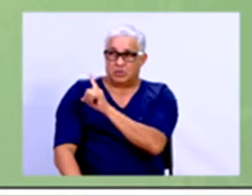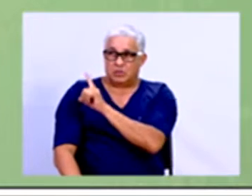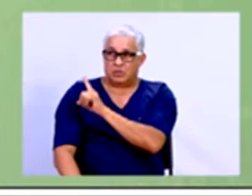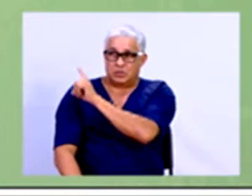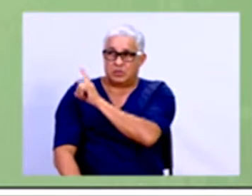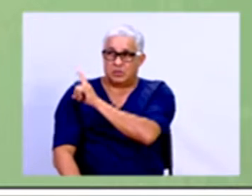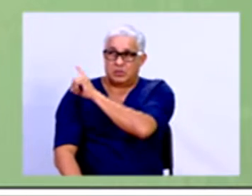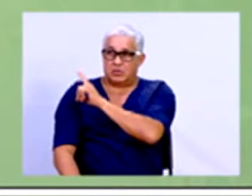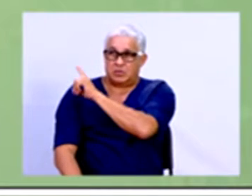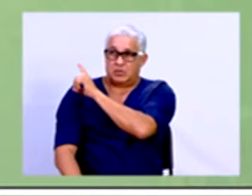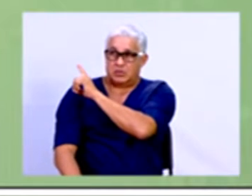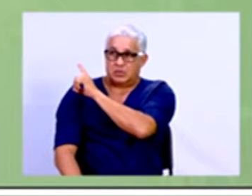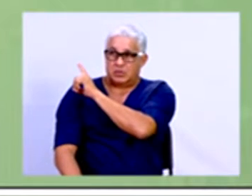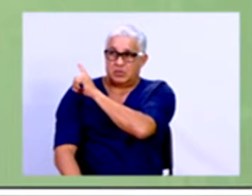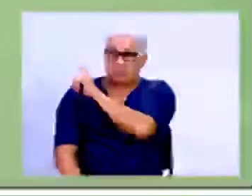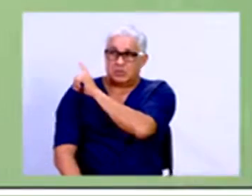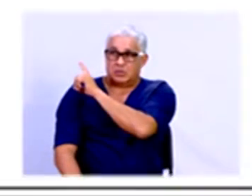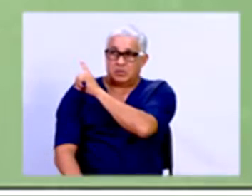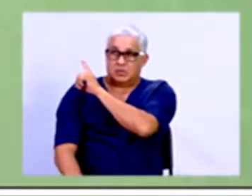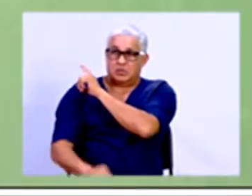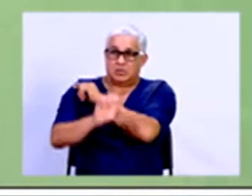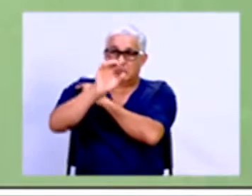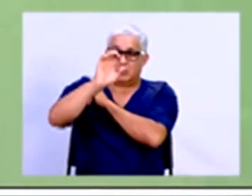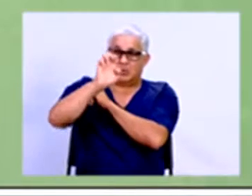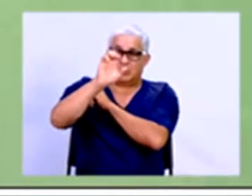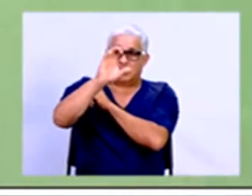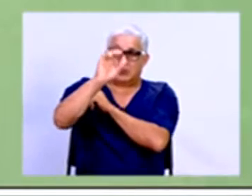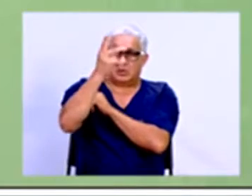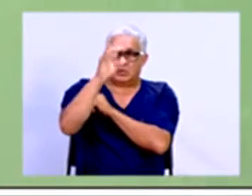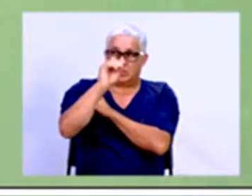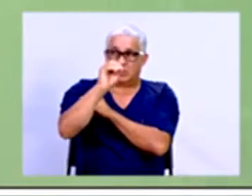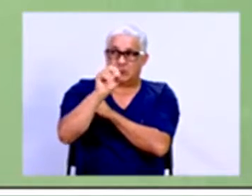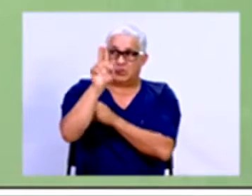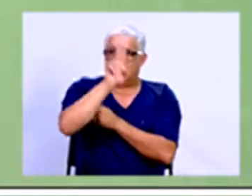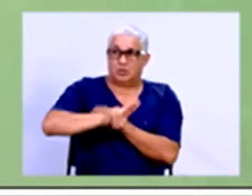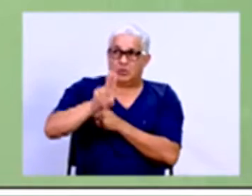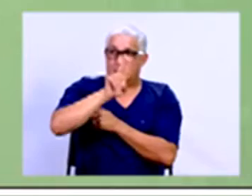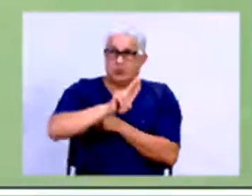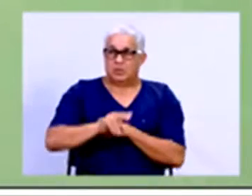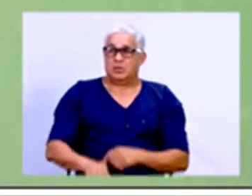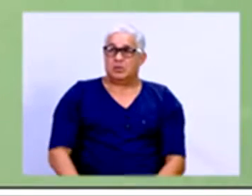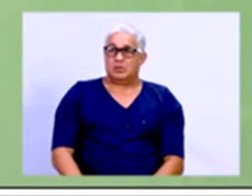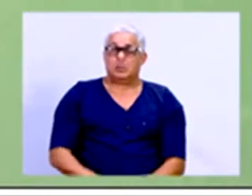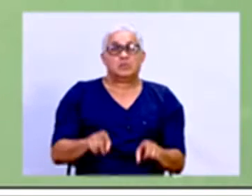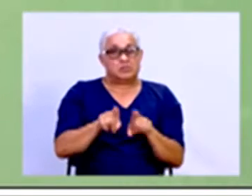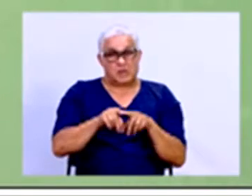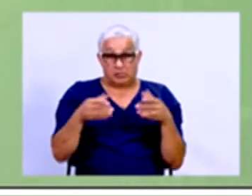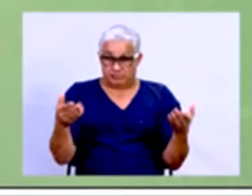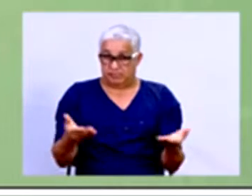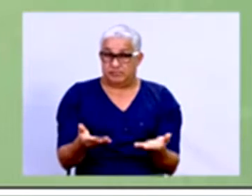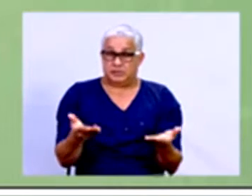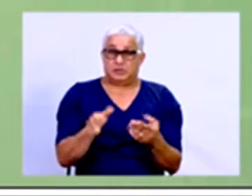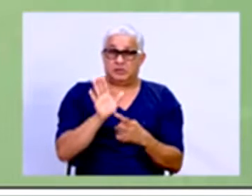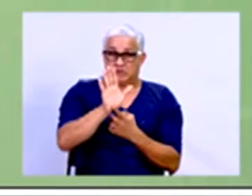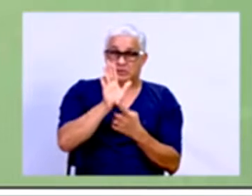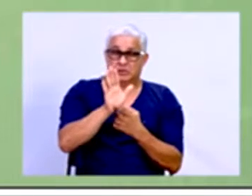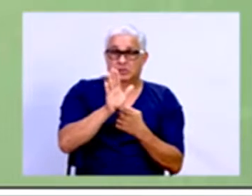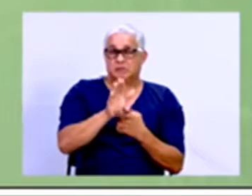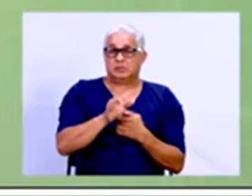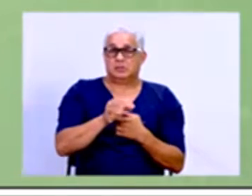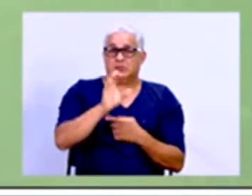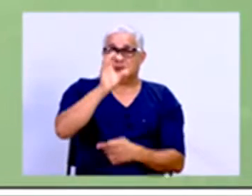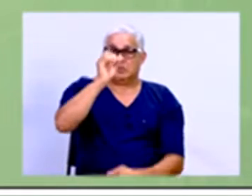comando em echo, né? Utilizando o comando echo. Bom, basicamente agora, né? Esses